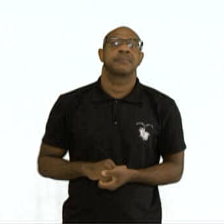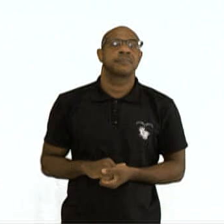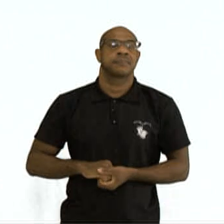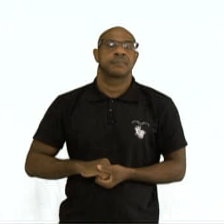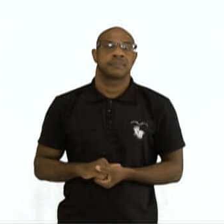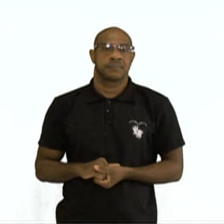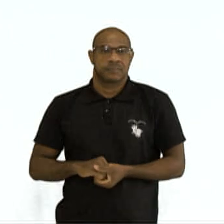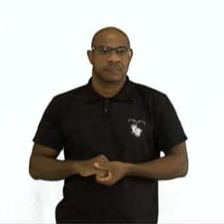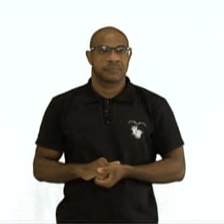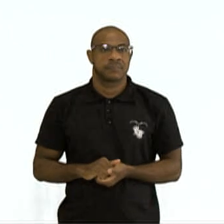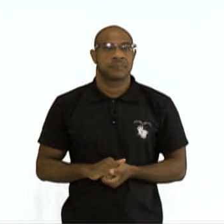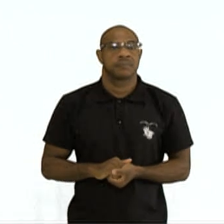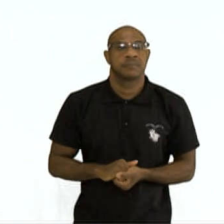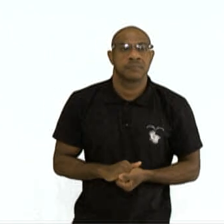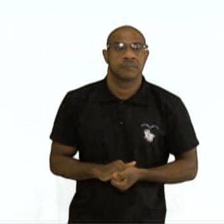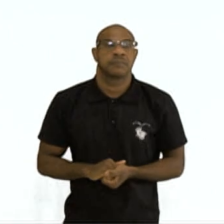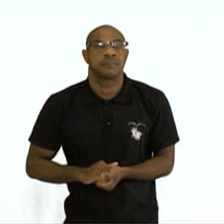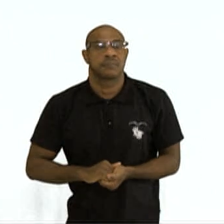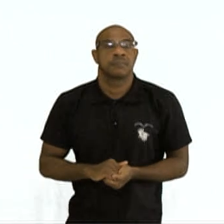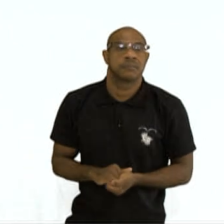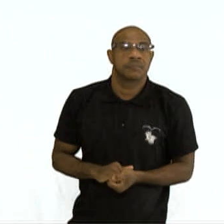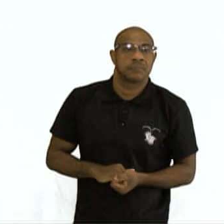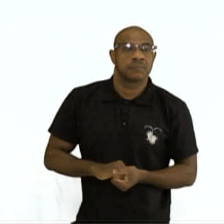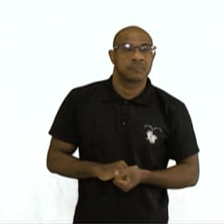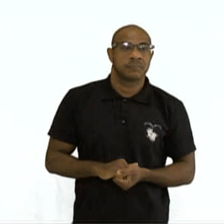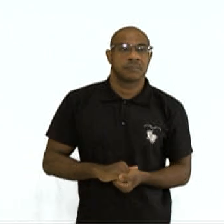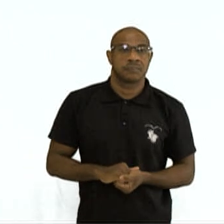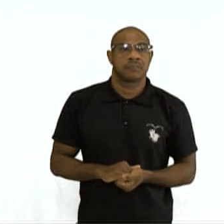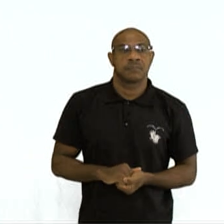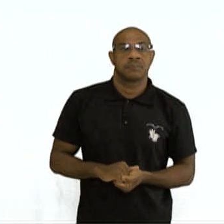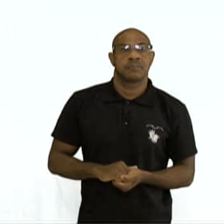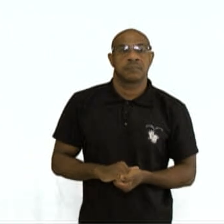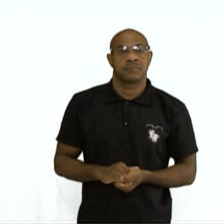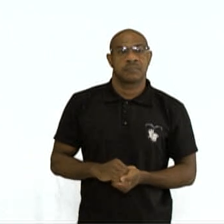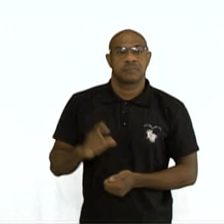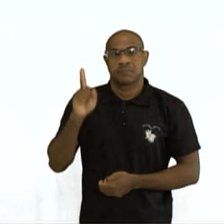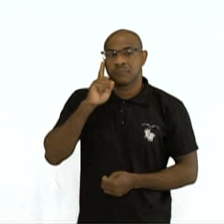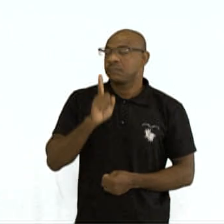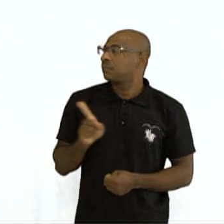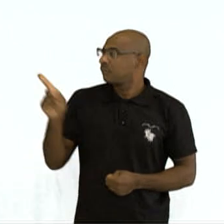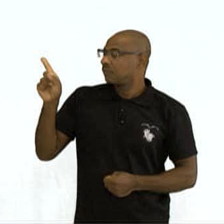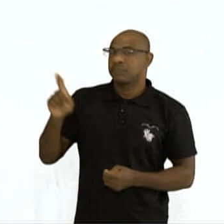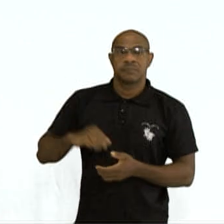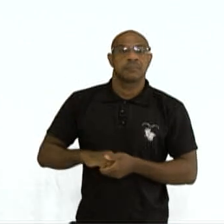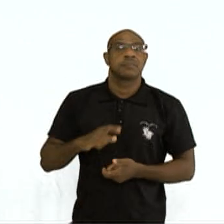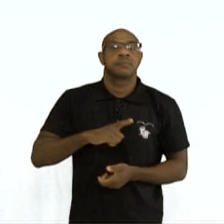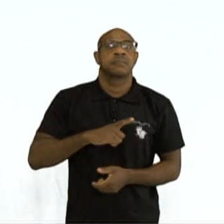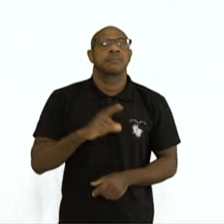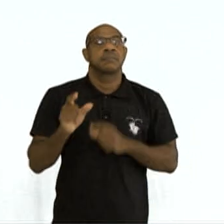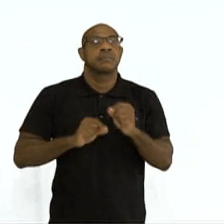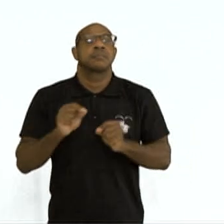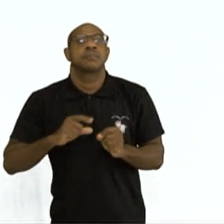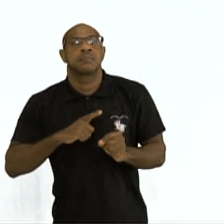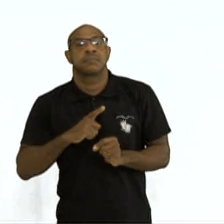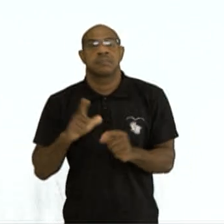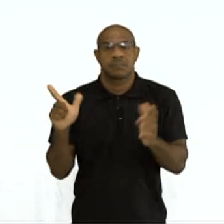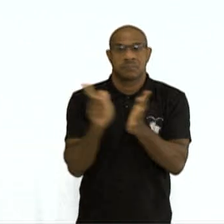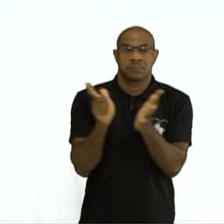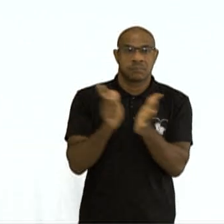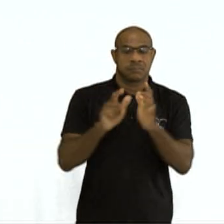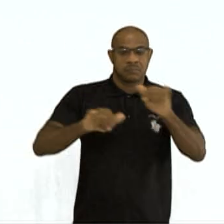Reading. Aqui eu tenho um prospecto, né, um